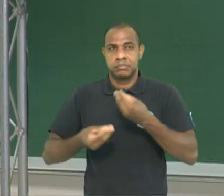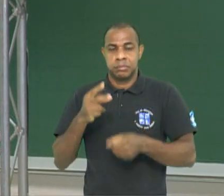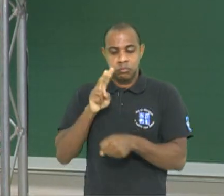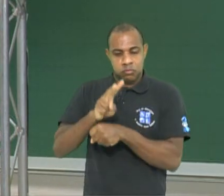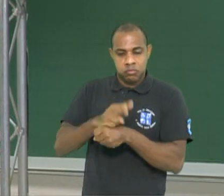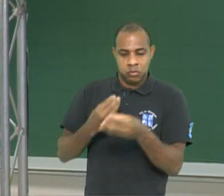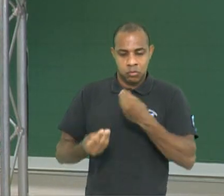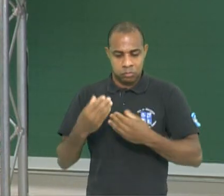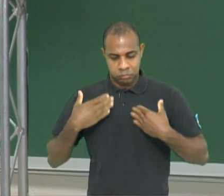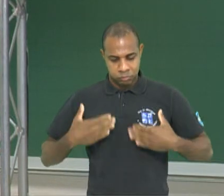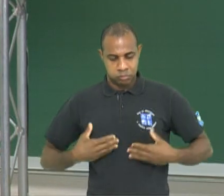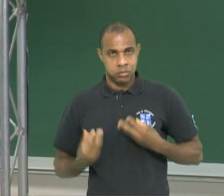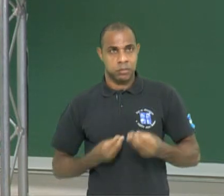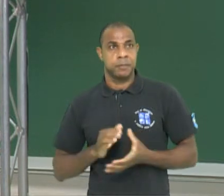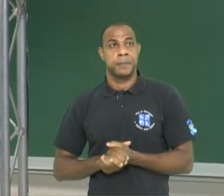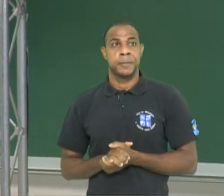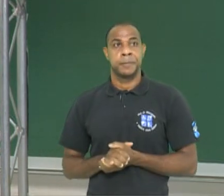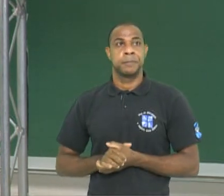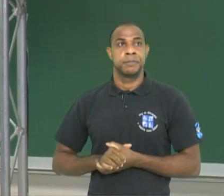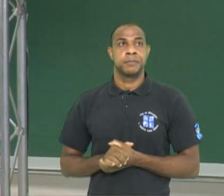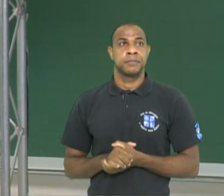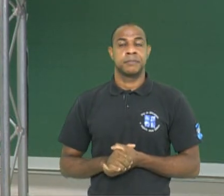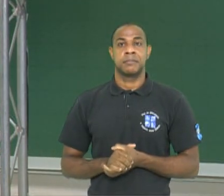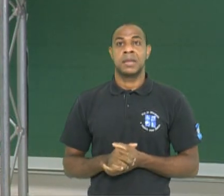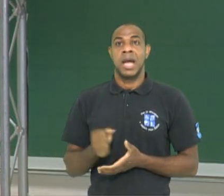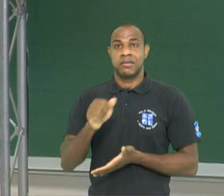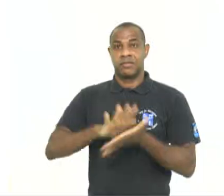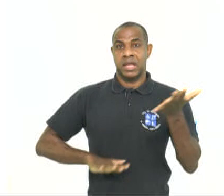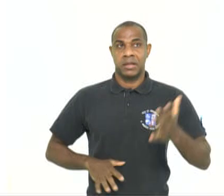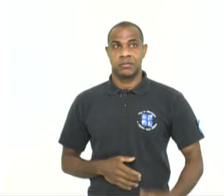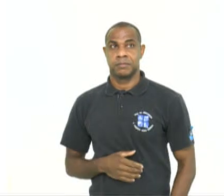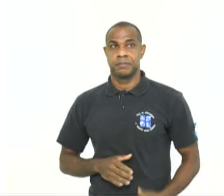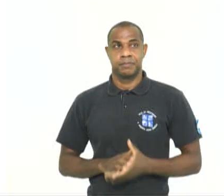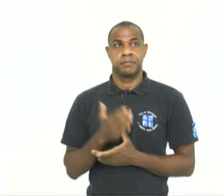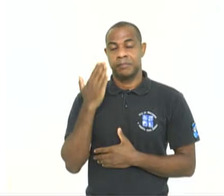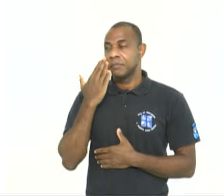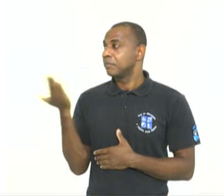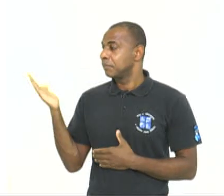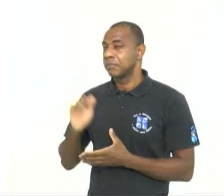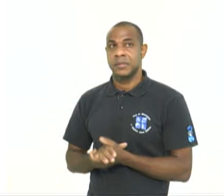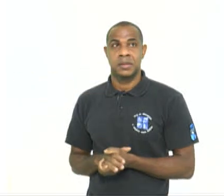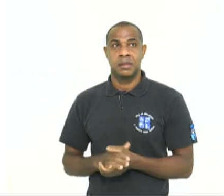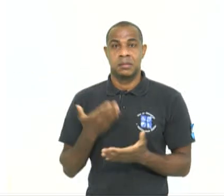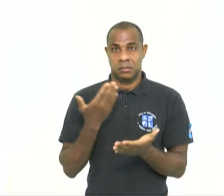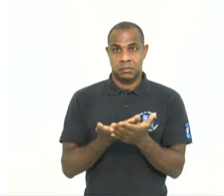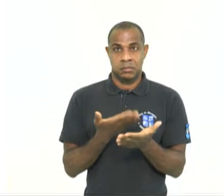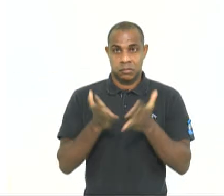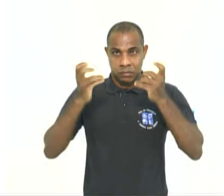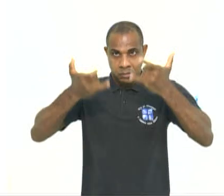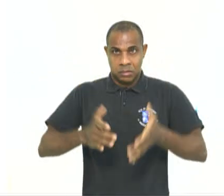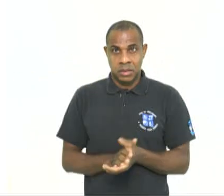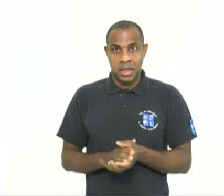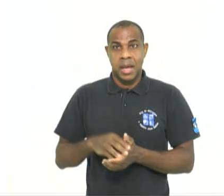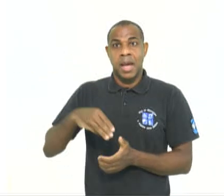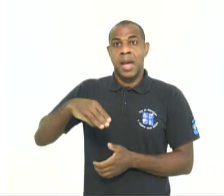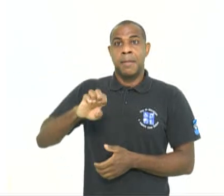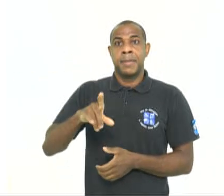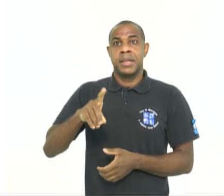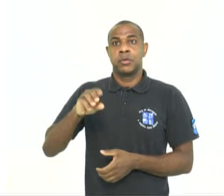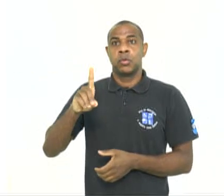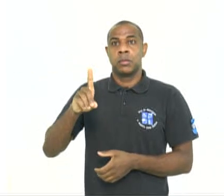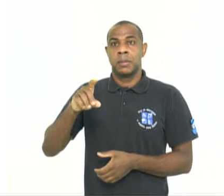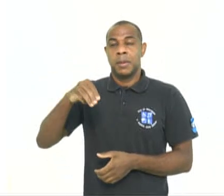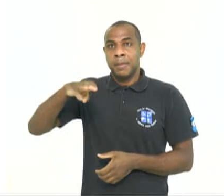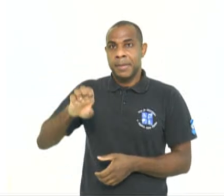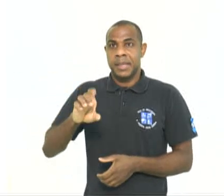e ataque, né, ao invasor ali. Vamos ao exercício então. Conforme estudamos, a medula óssea pode ser classificada em medula